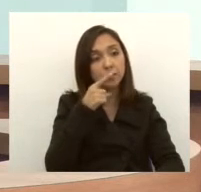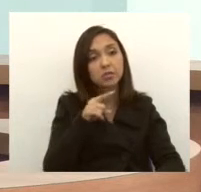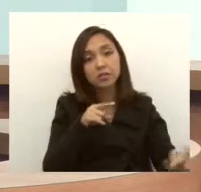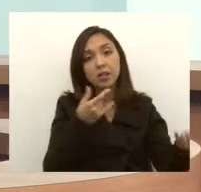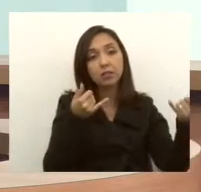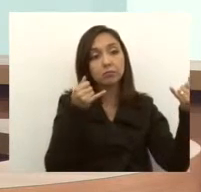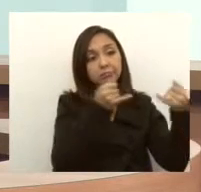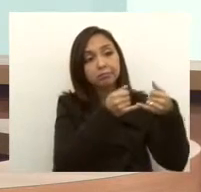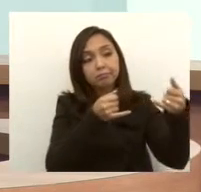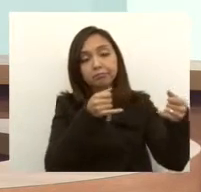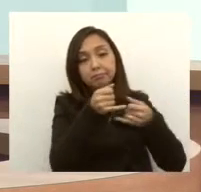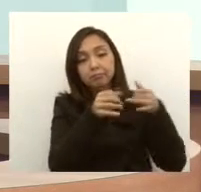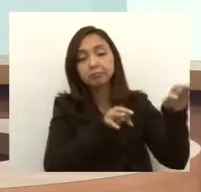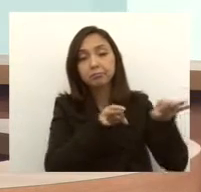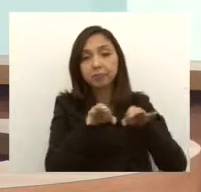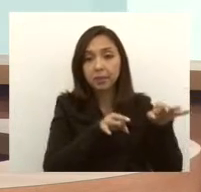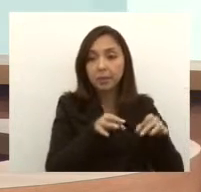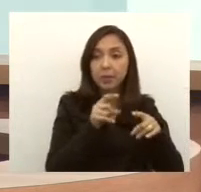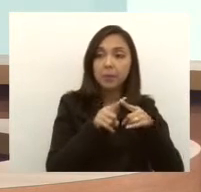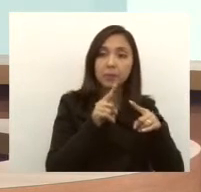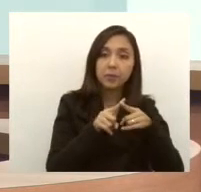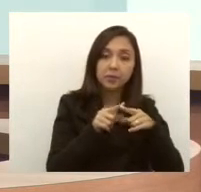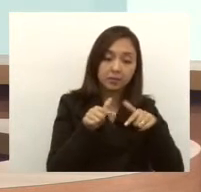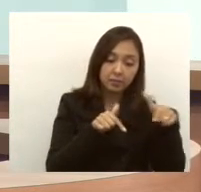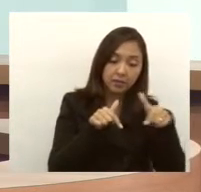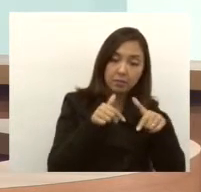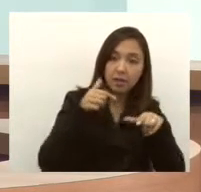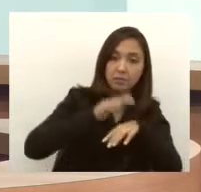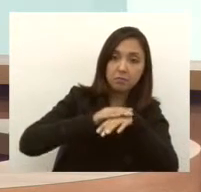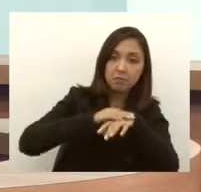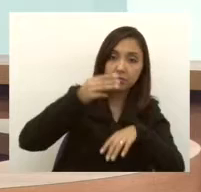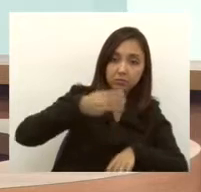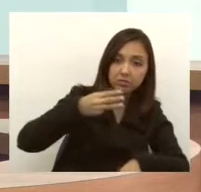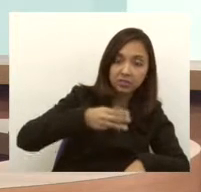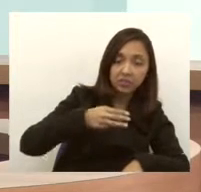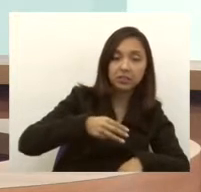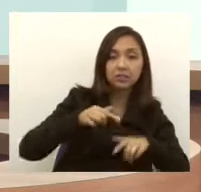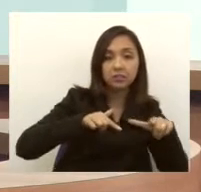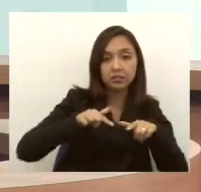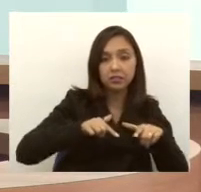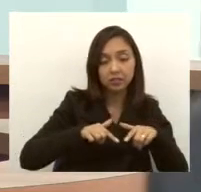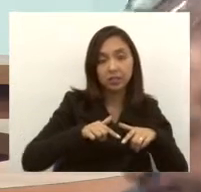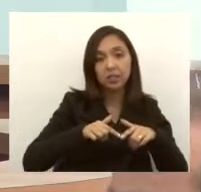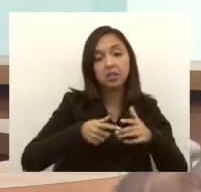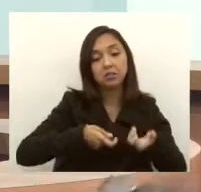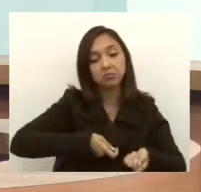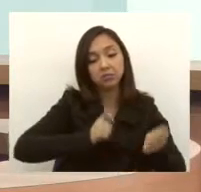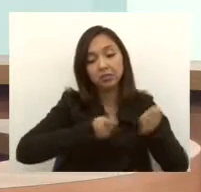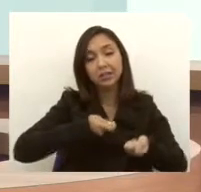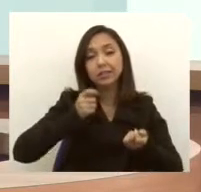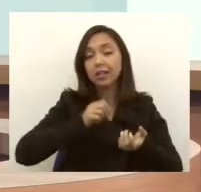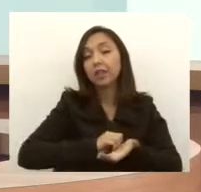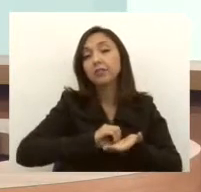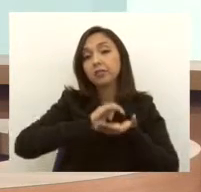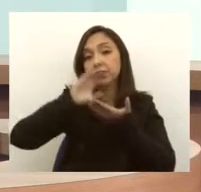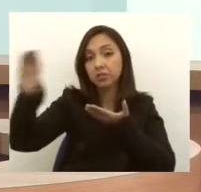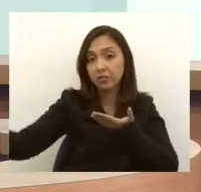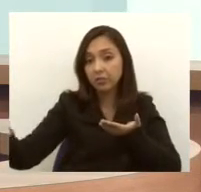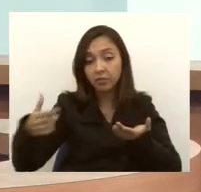ligações, porque terminou o serviço terceirizado, devolveu a maioria das retroescavadeiras e não tem